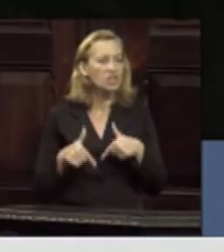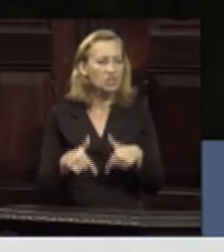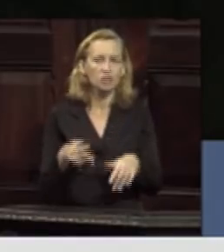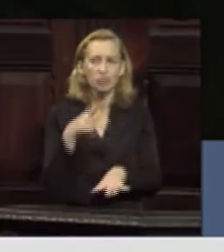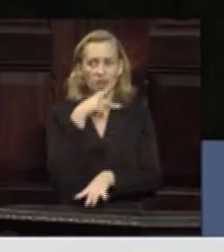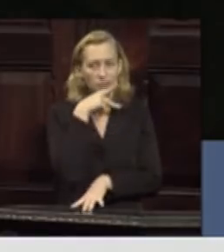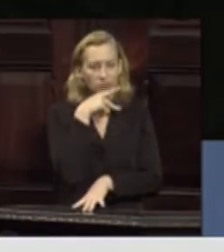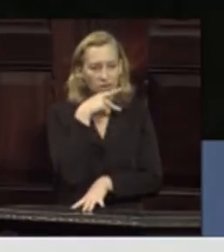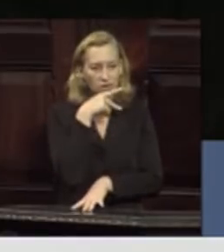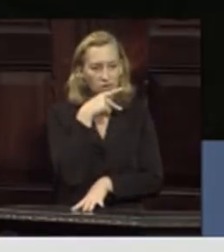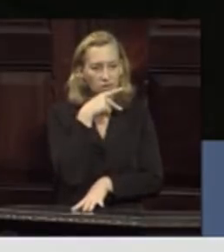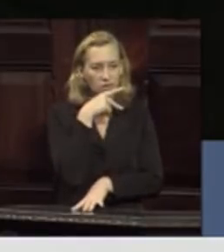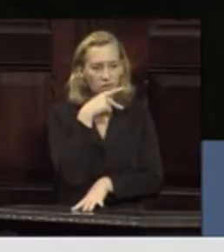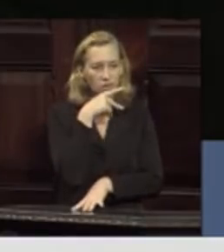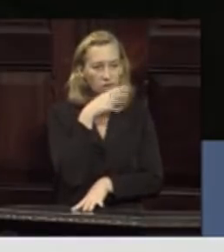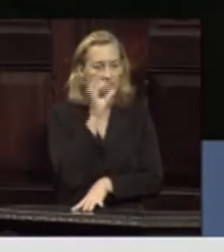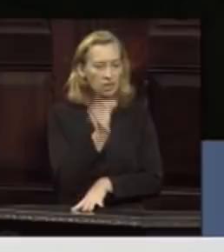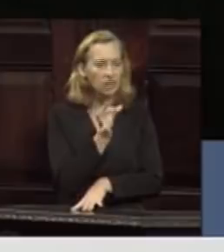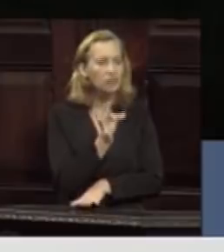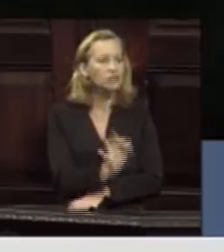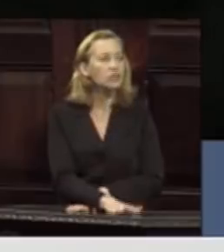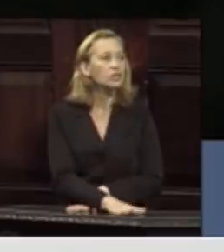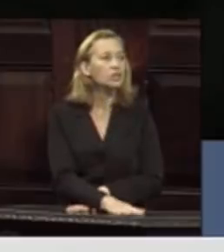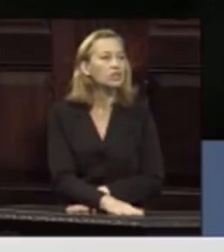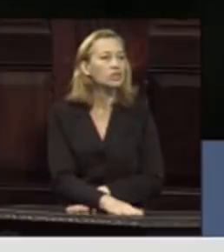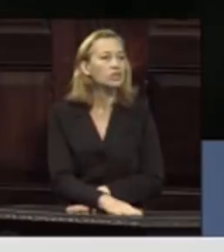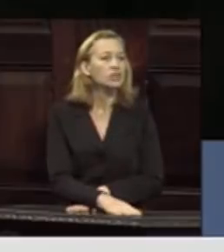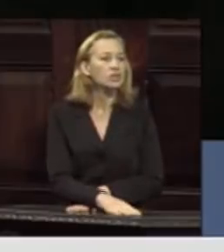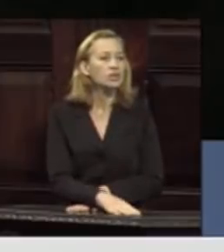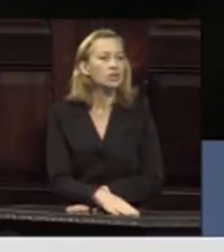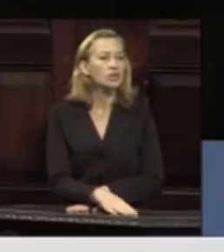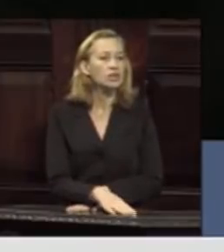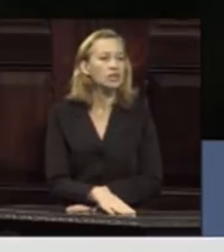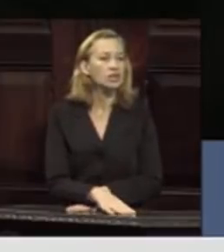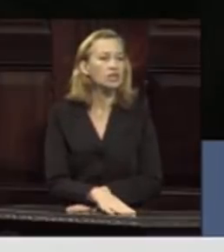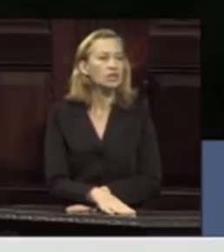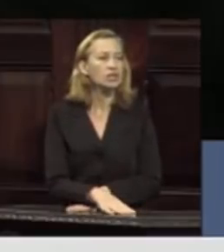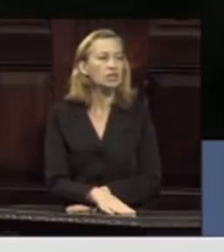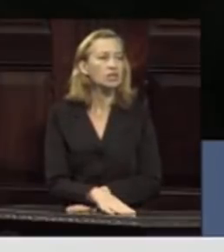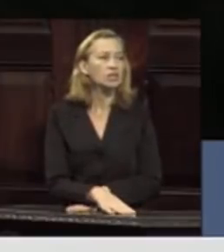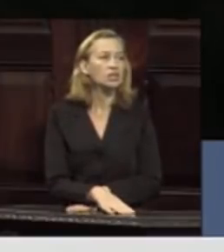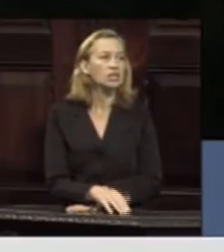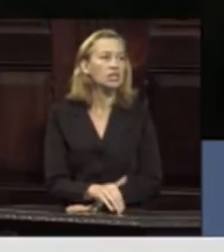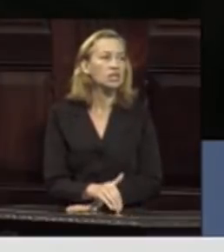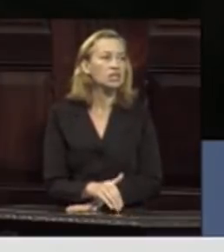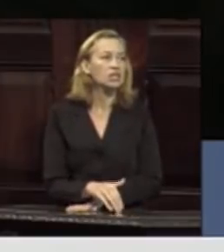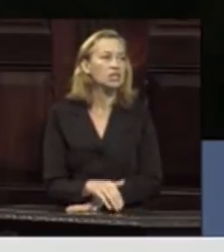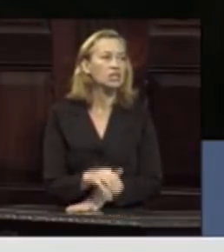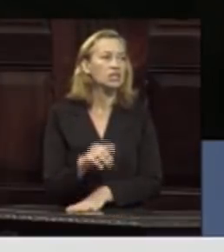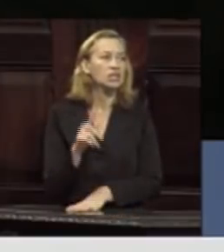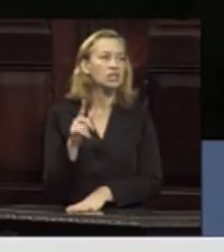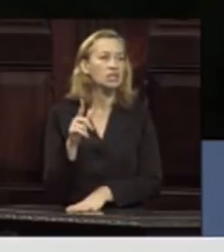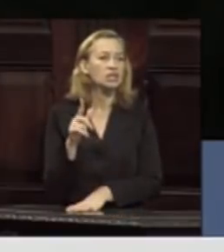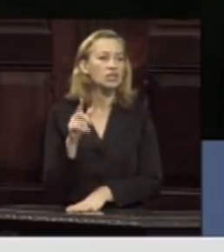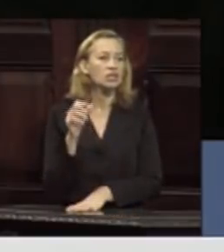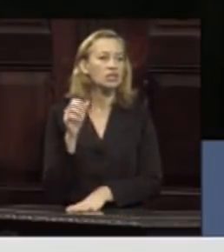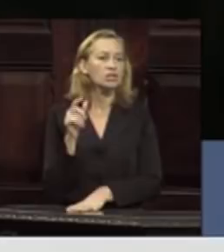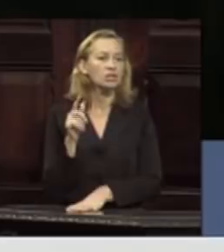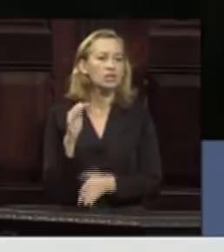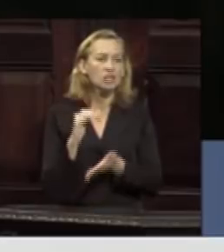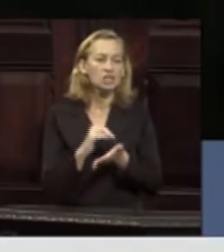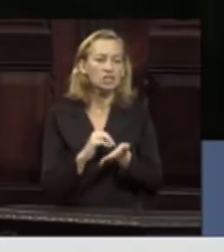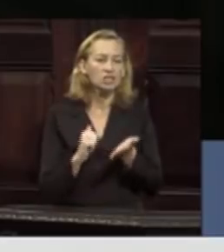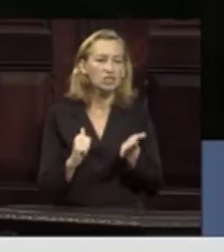de inquérito exatamente para superar essa perplexidade de Vossa Excelência. Verdade. Mas nós